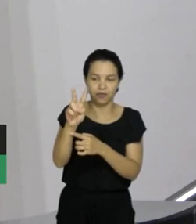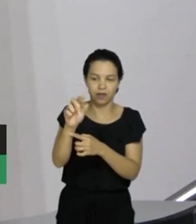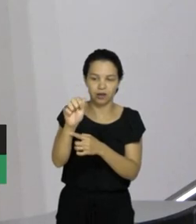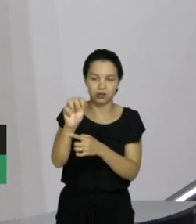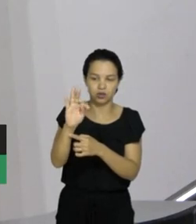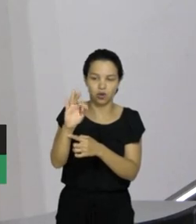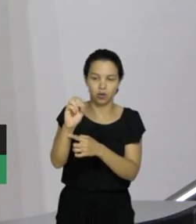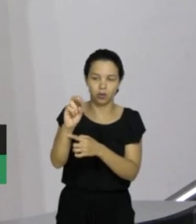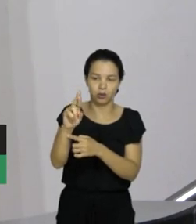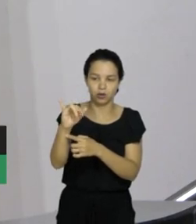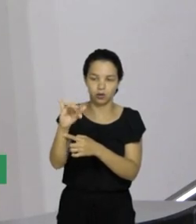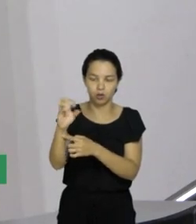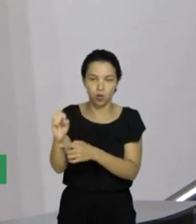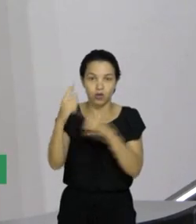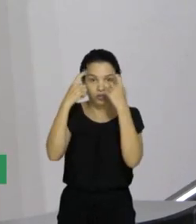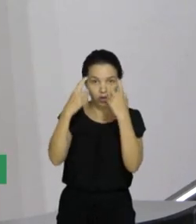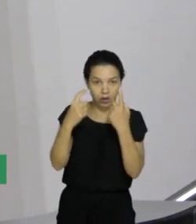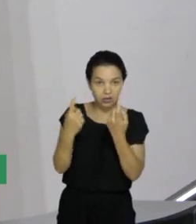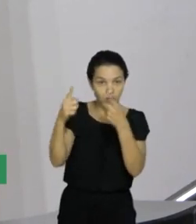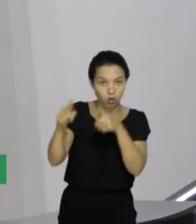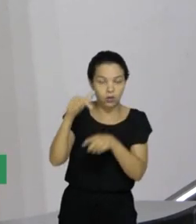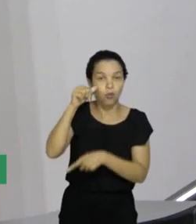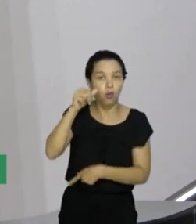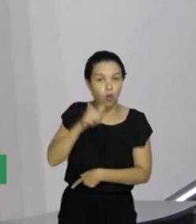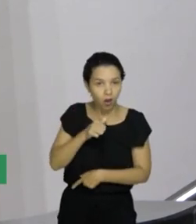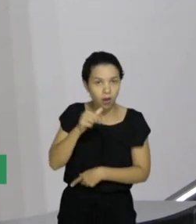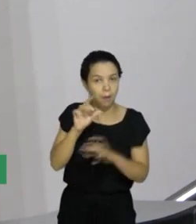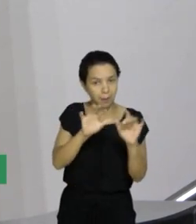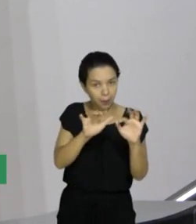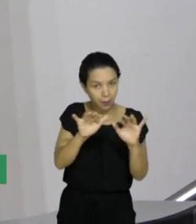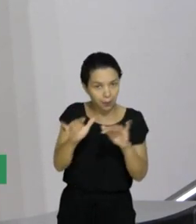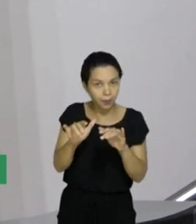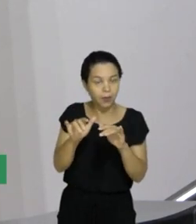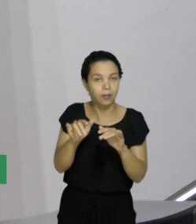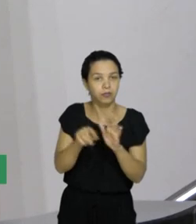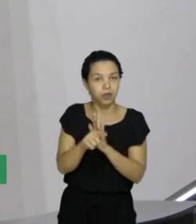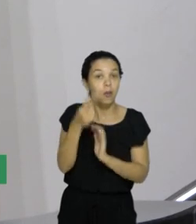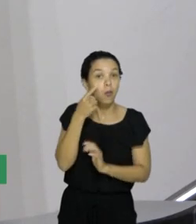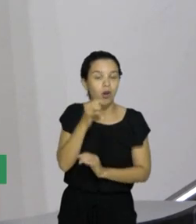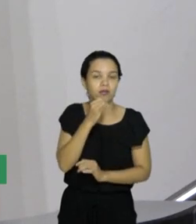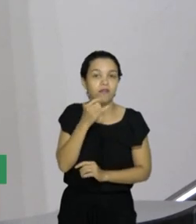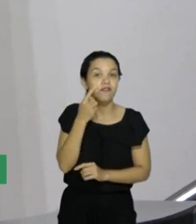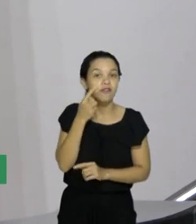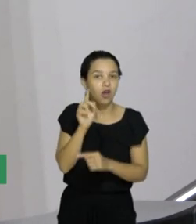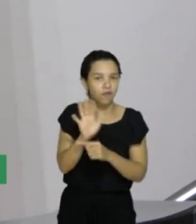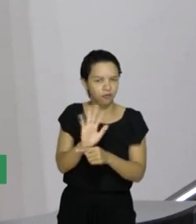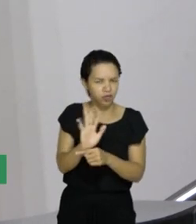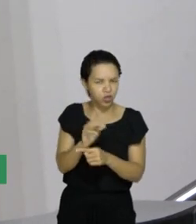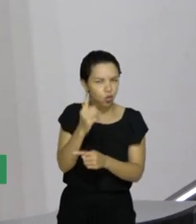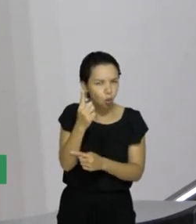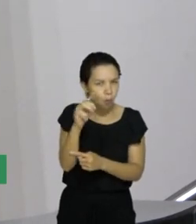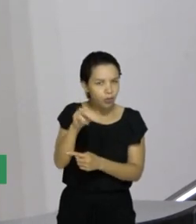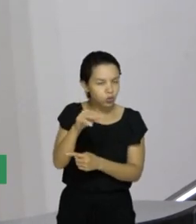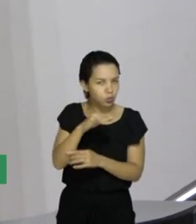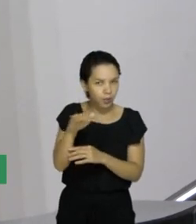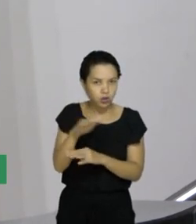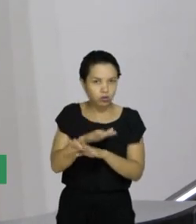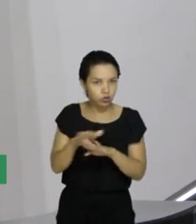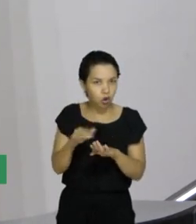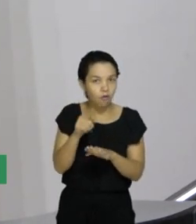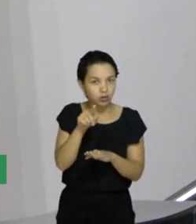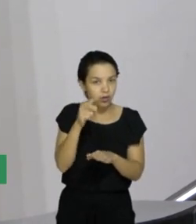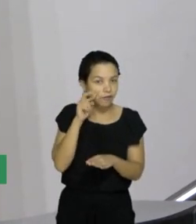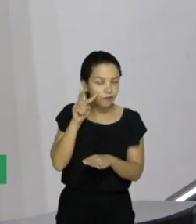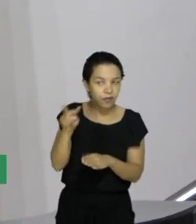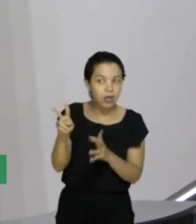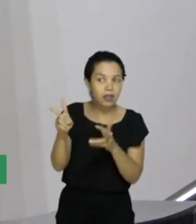eu vou pedir que a gente Passe aqui um deles é apenas um minuto e meio para que vocês deputados possa M